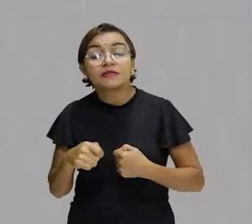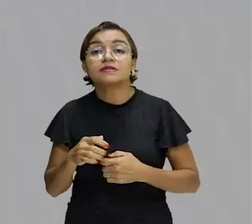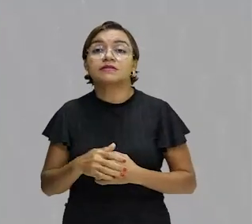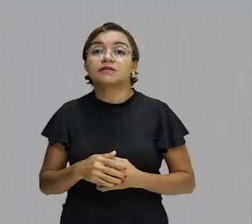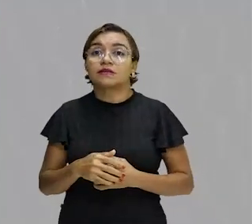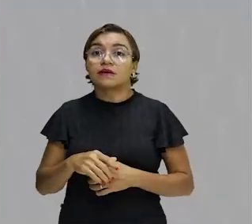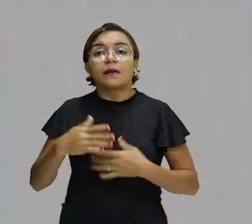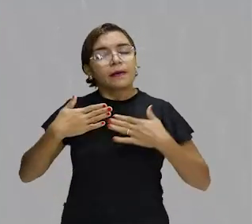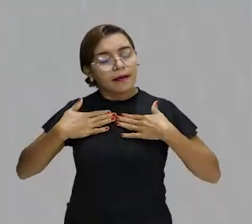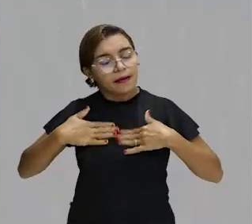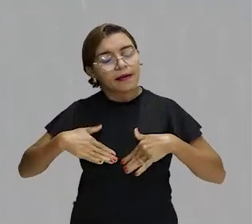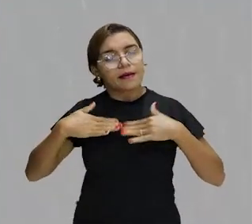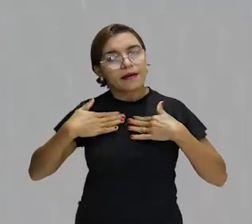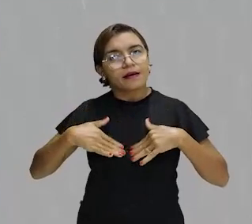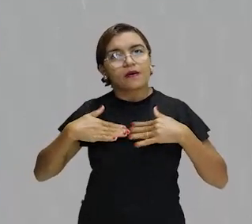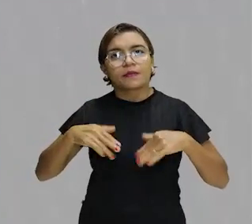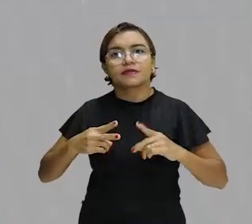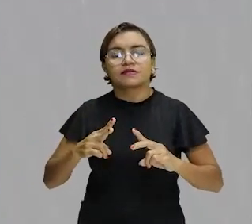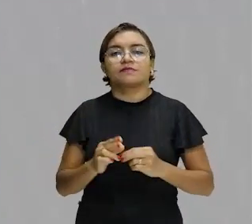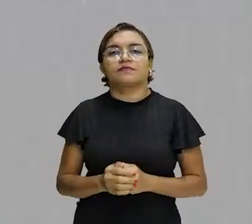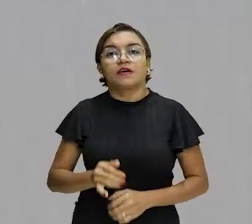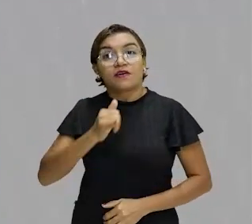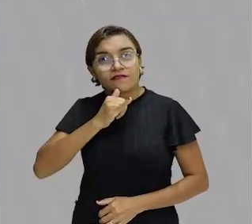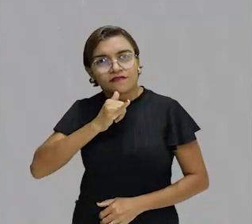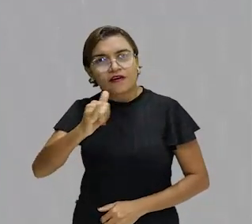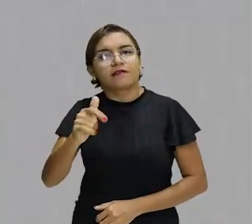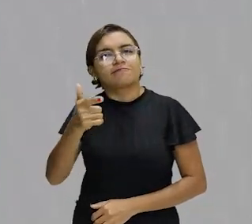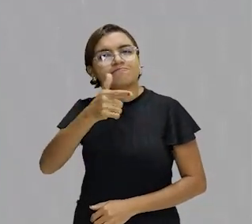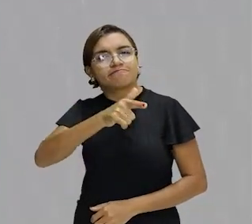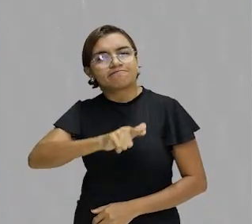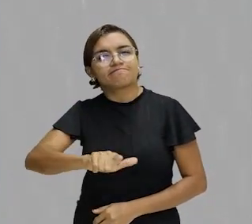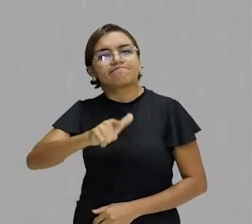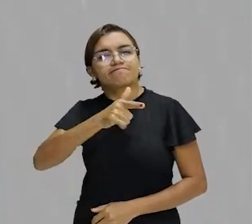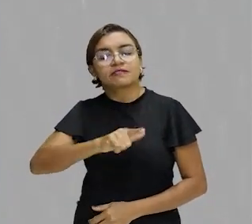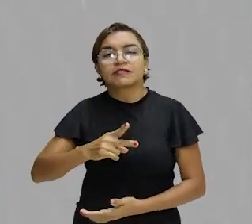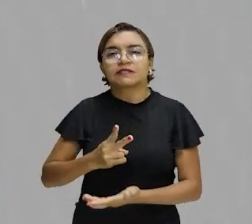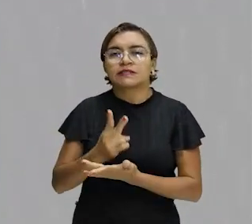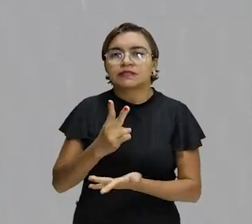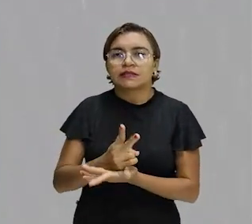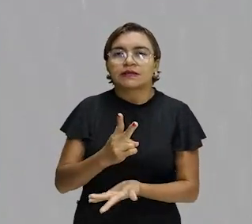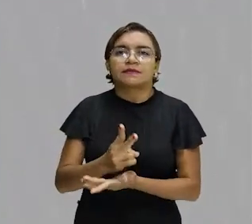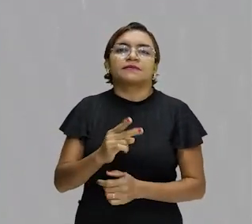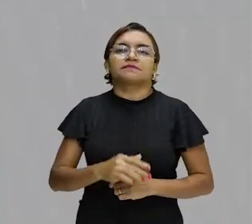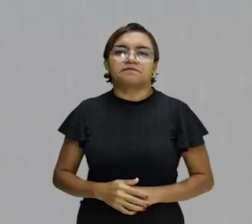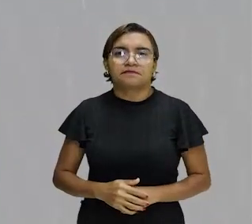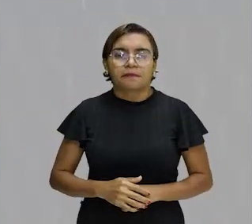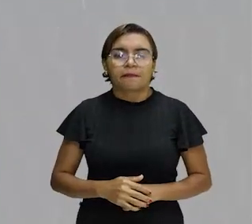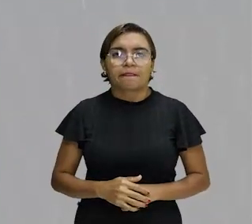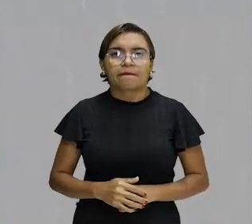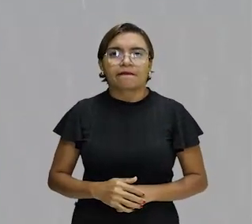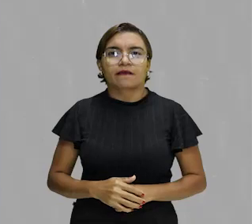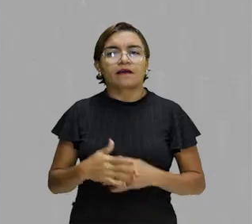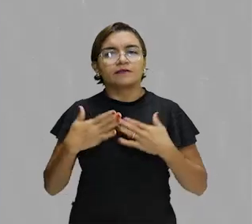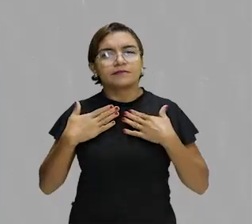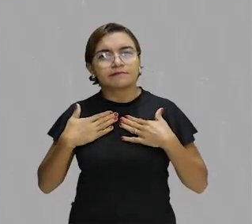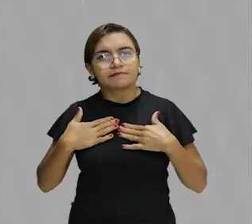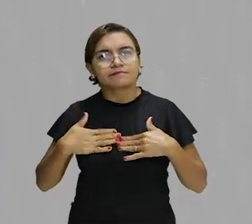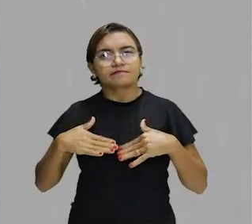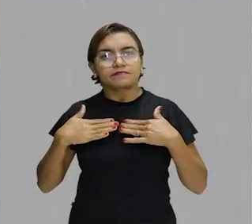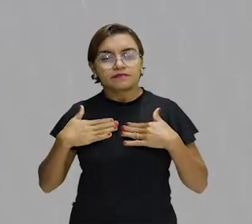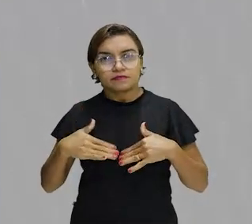logarítmica. Para isso eu preciso mostrar para você a ideia de função inversa. Se você lembrar, antes de nós começarmos o nosso estudo de